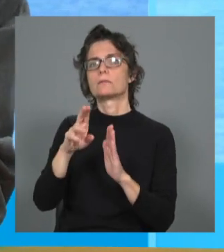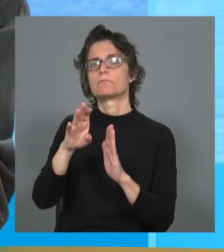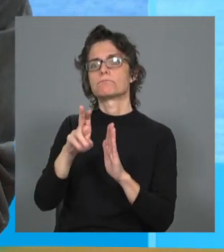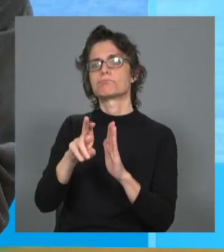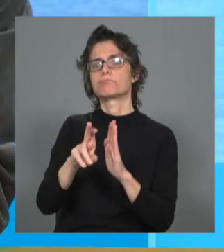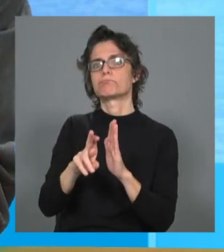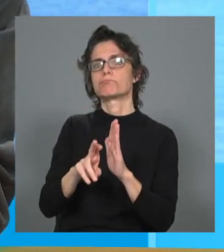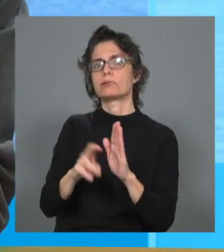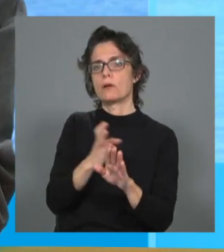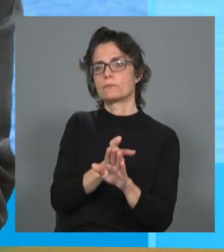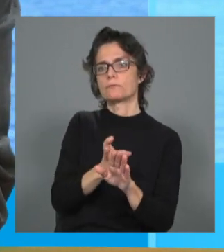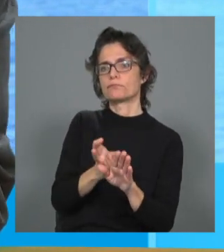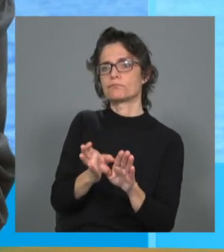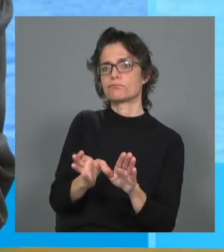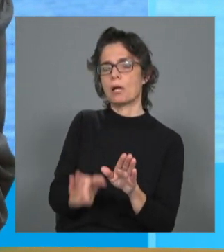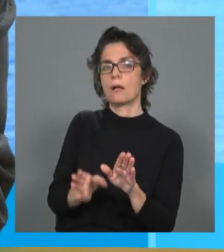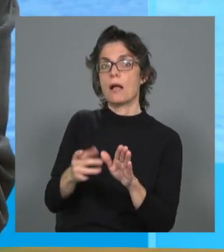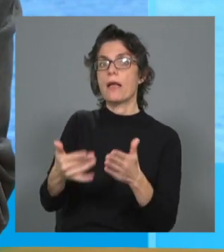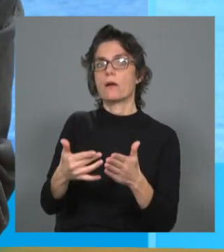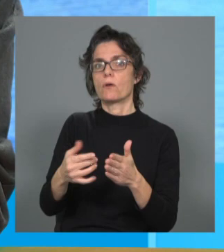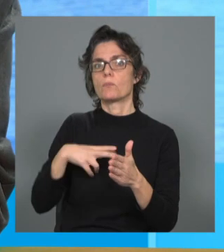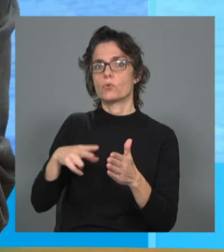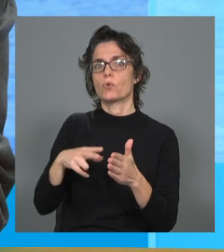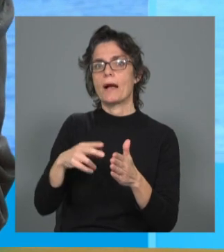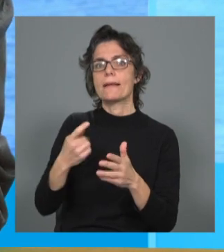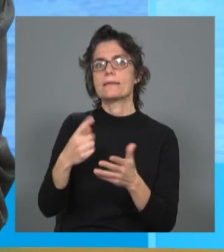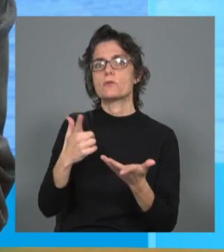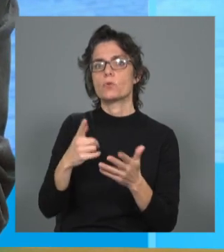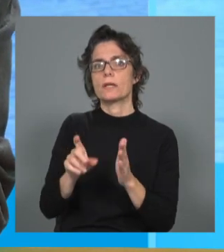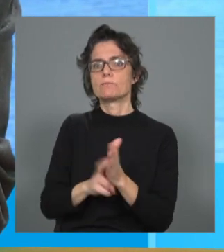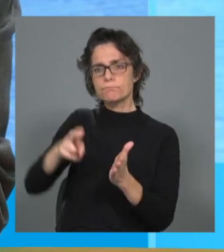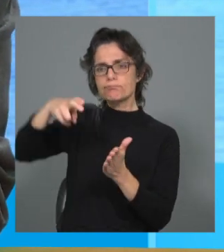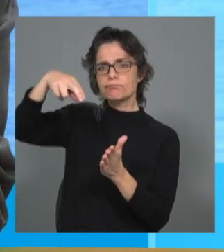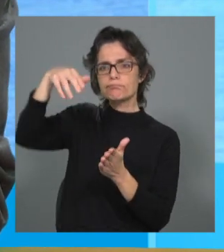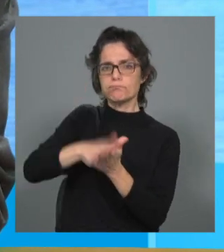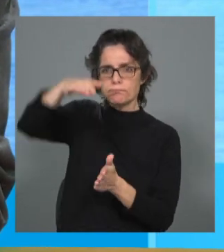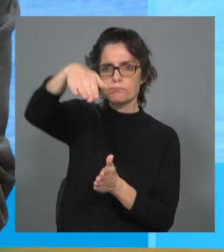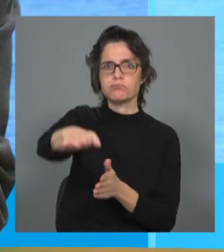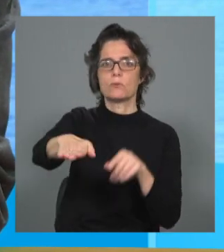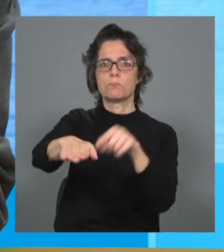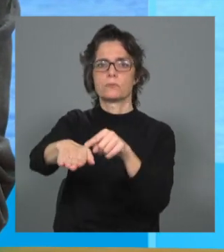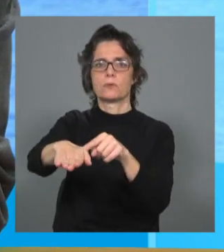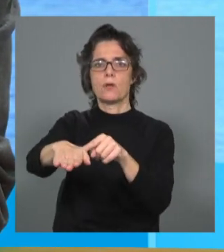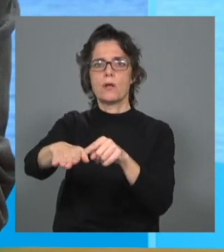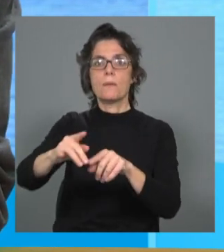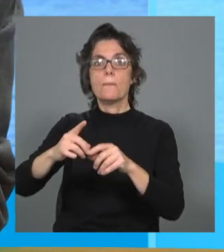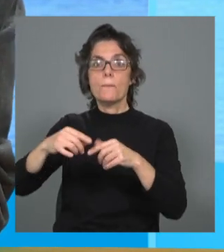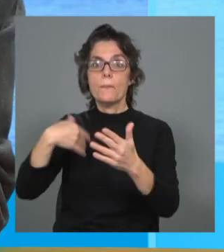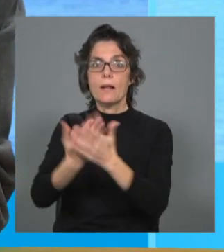que o alimente, que o recupere, que o torne mais otimista para os próximos 10, 15 ou 20 anos,